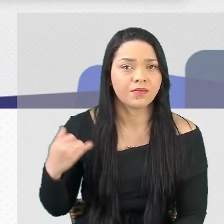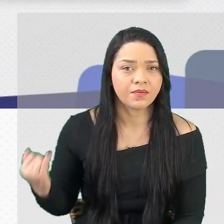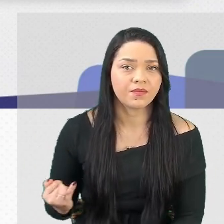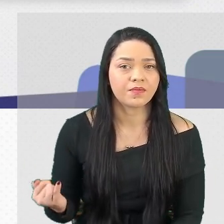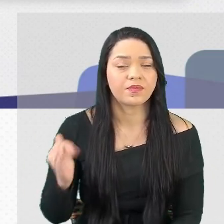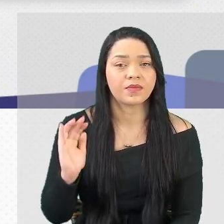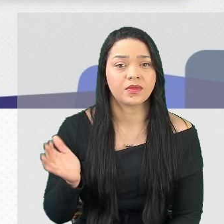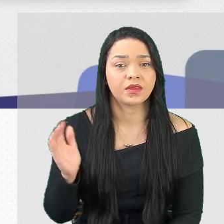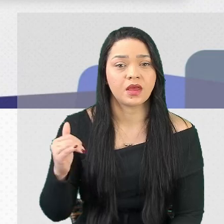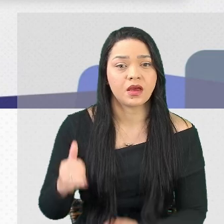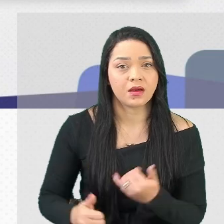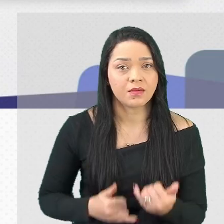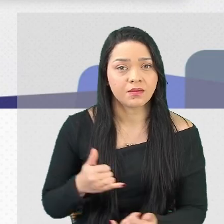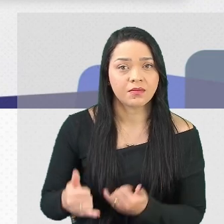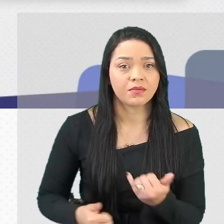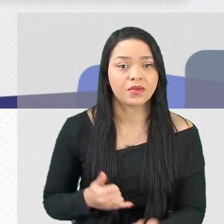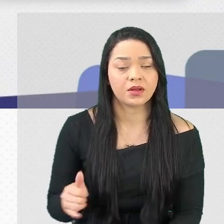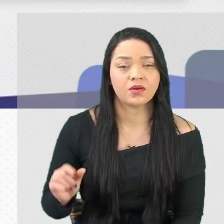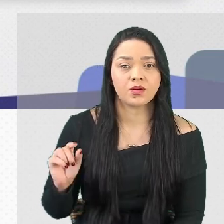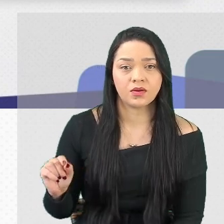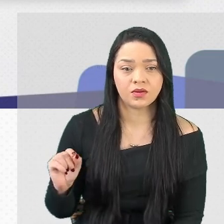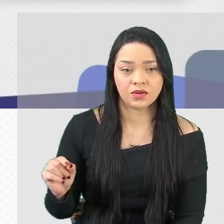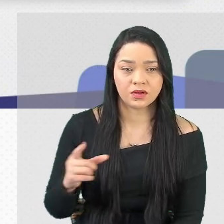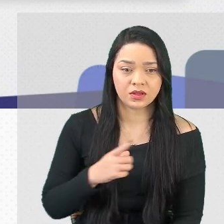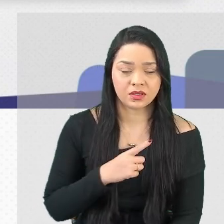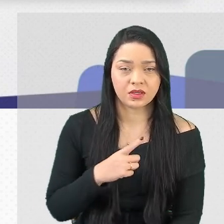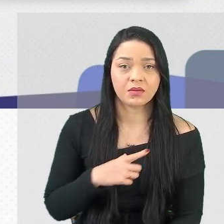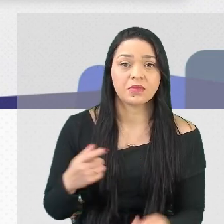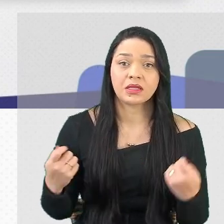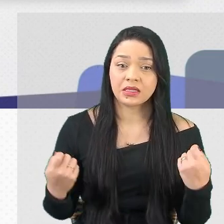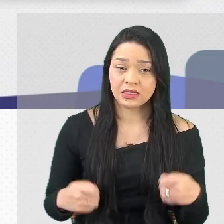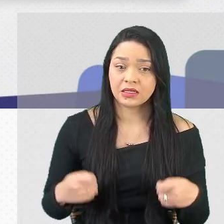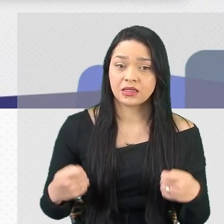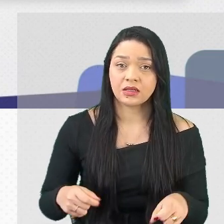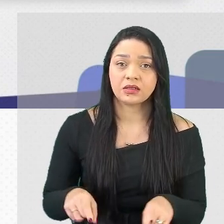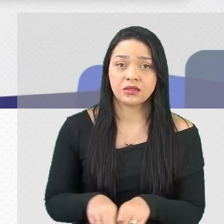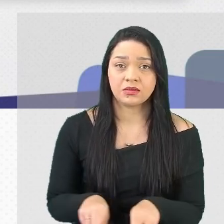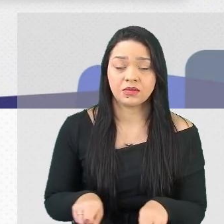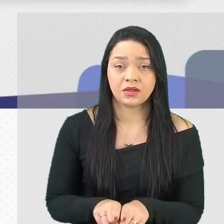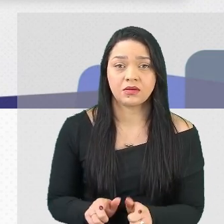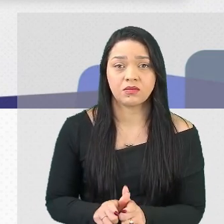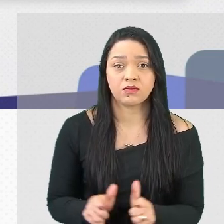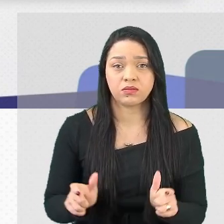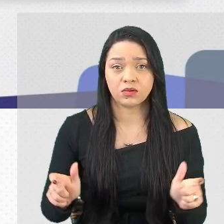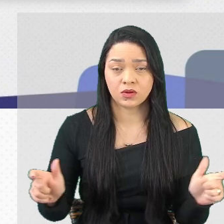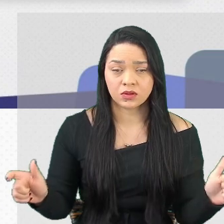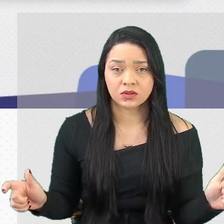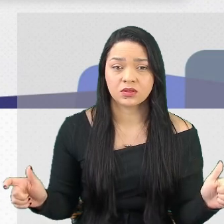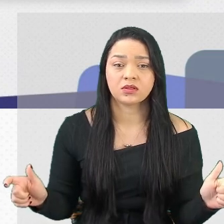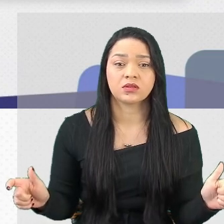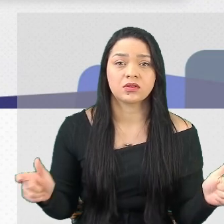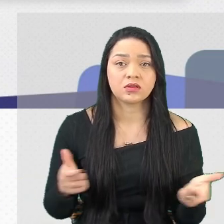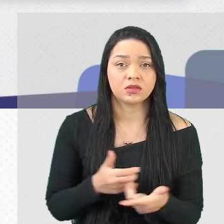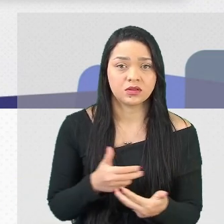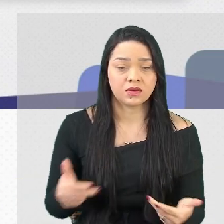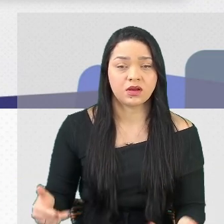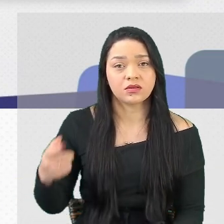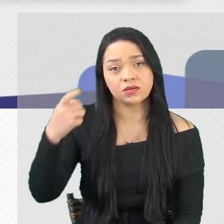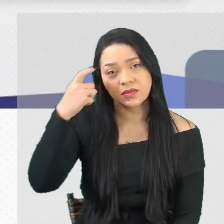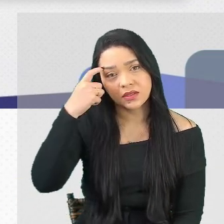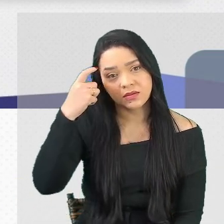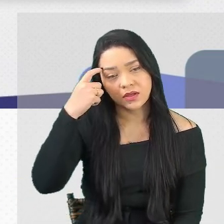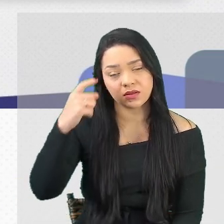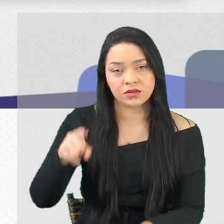brinco, o fogo necessário para a eclosão de vários outros pensamentos